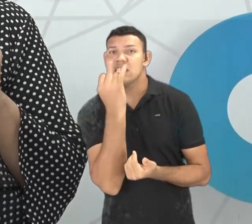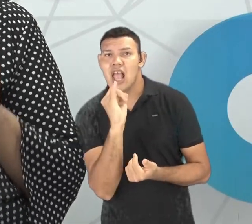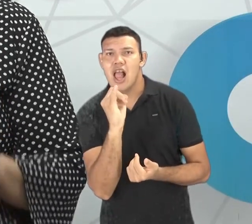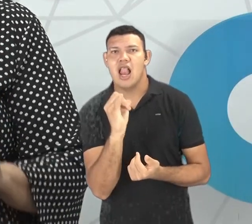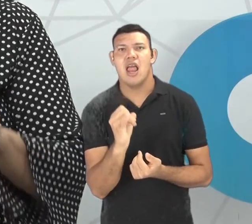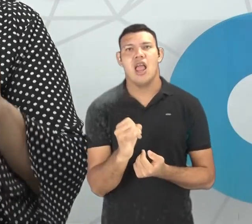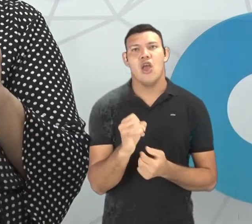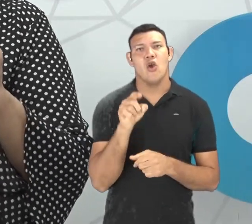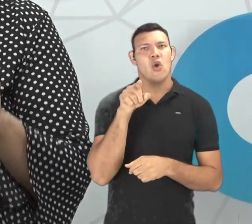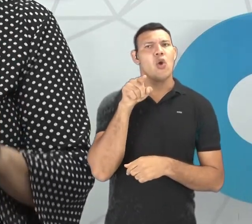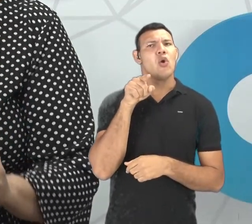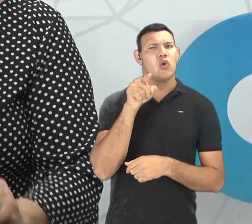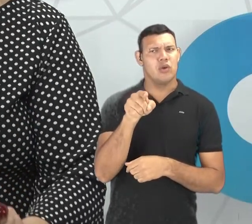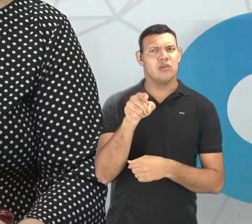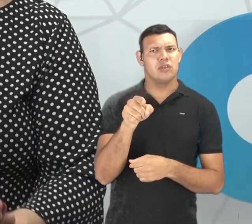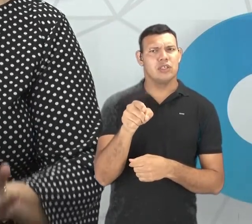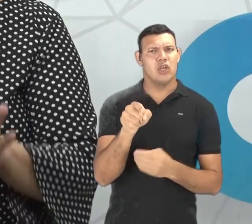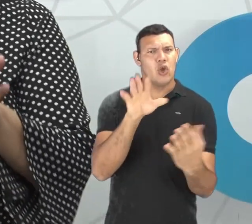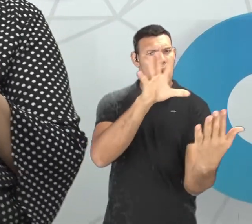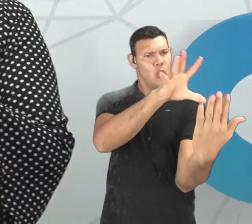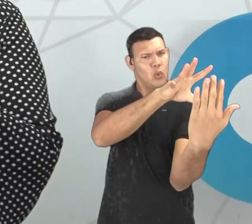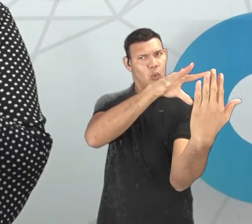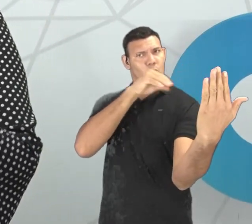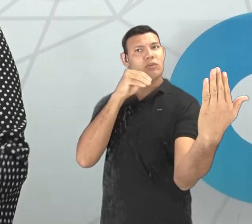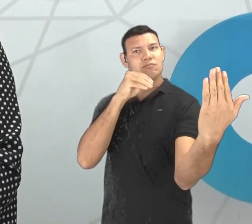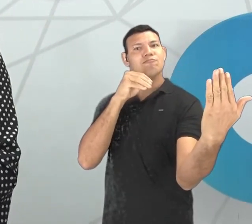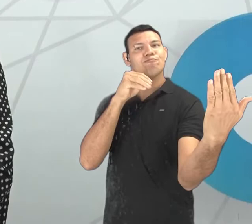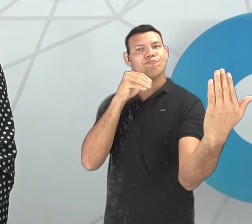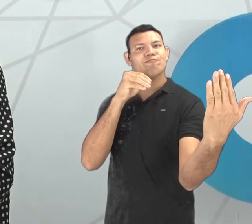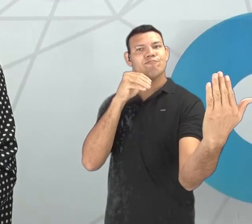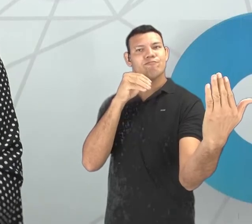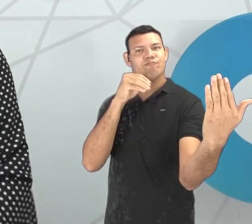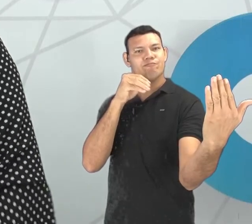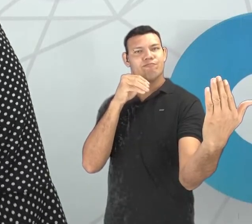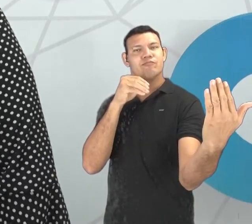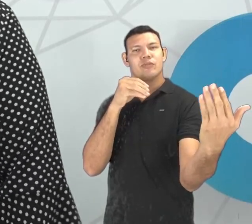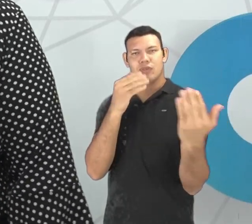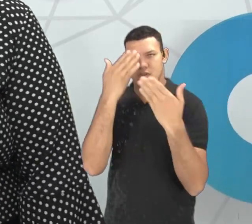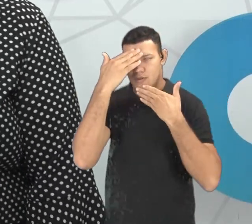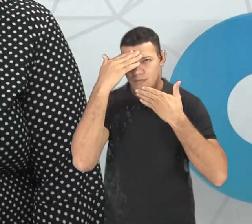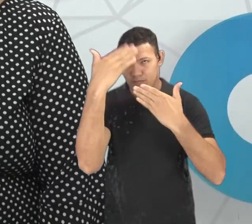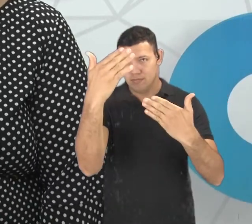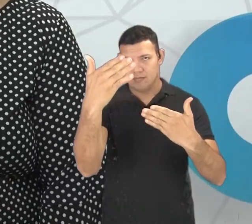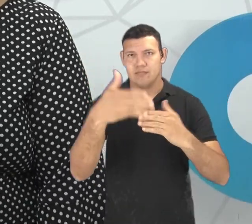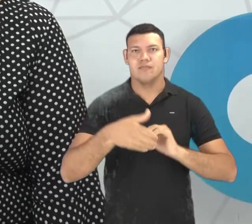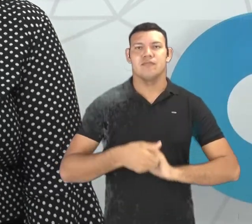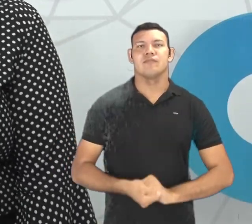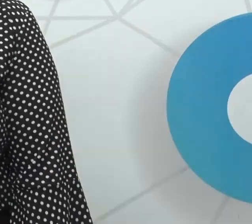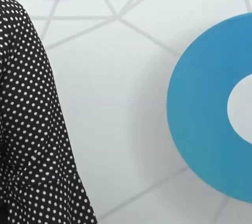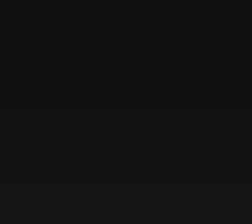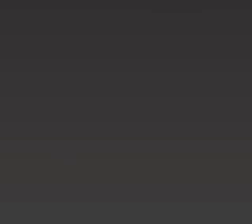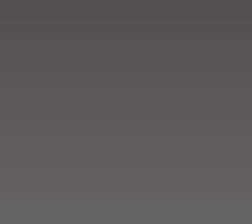aquela situação será reproduzida pela criança. Muito obrigada.